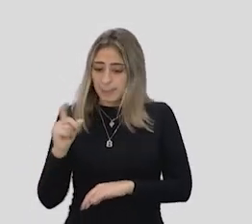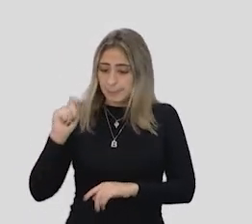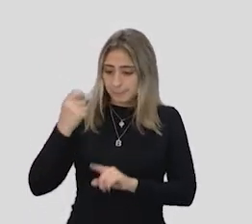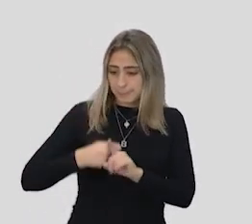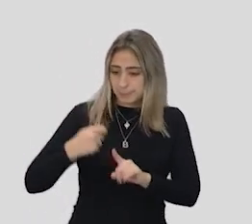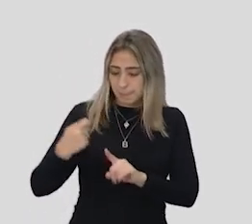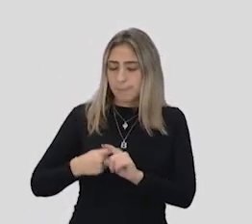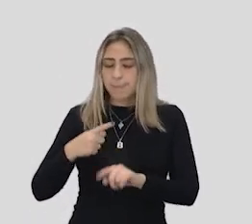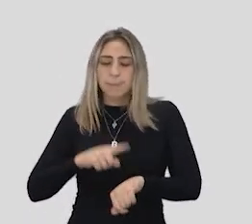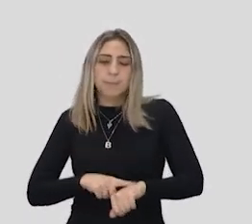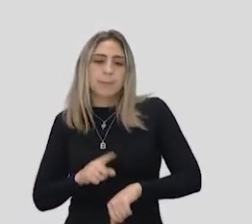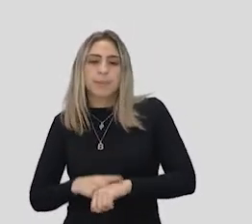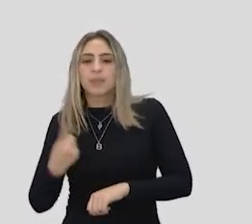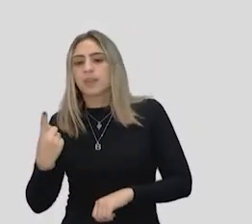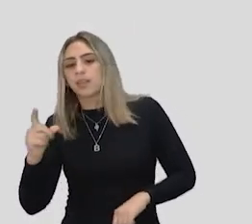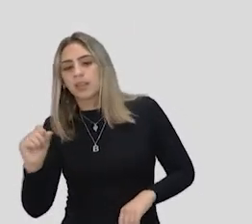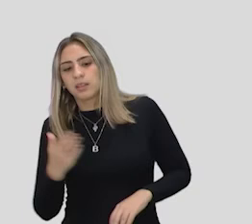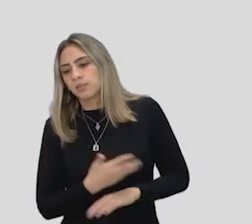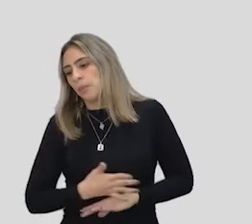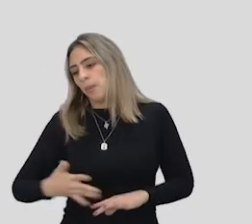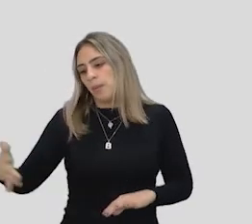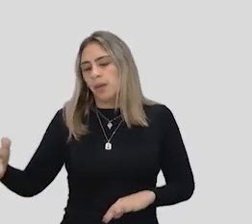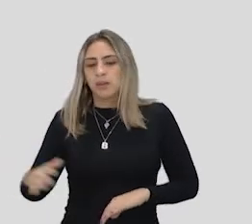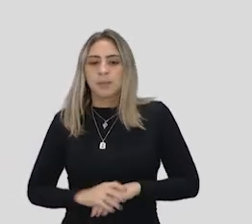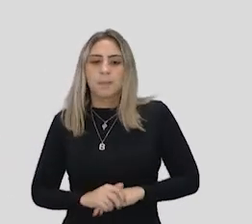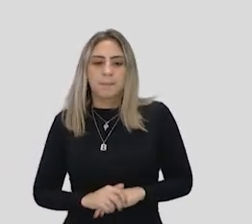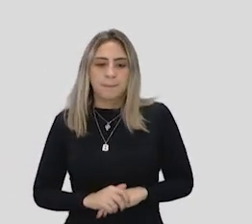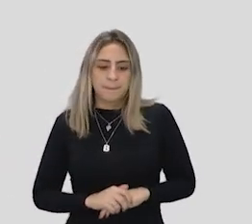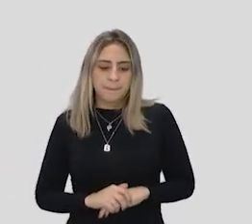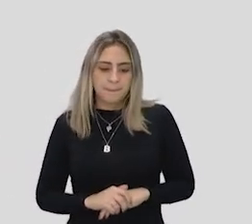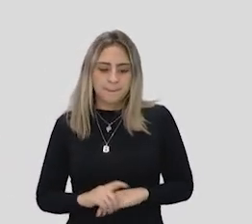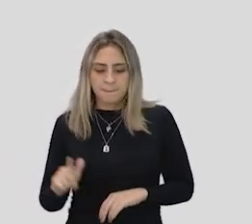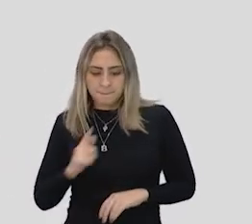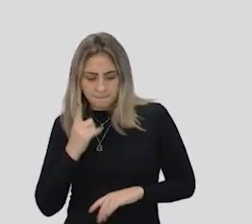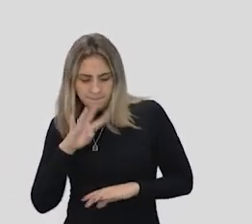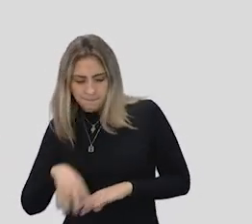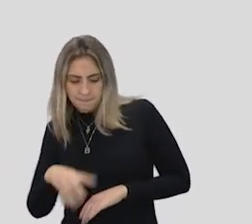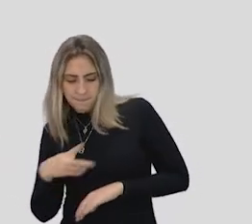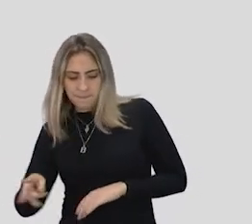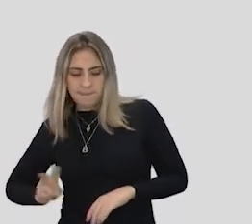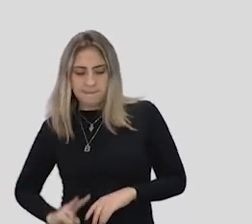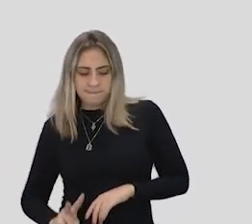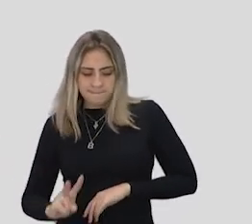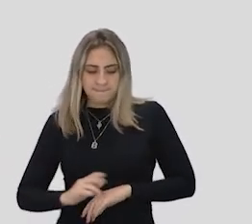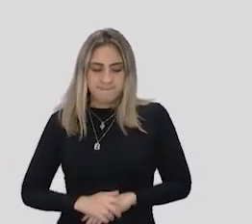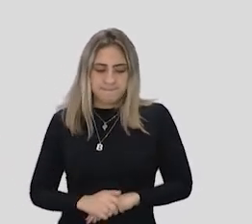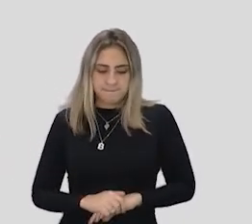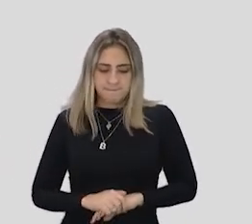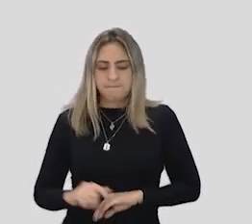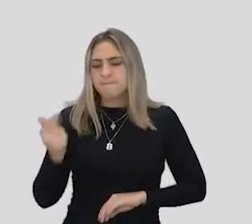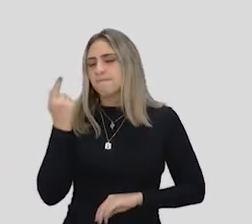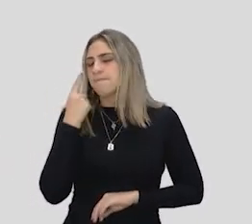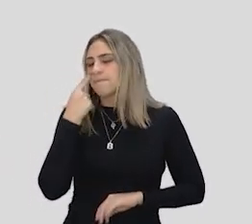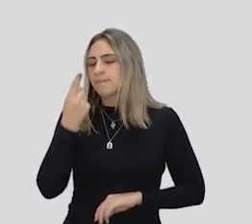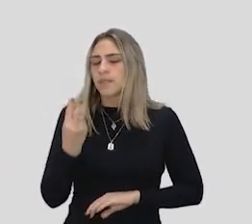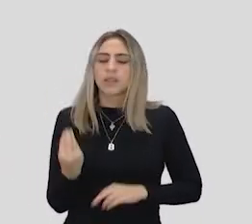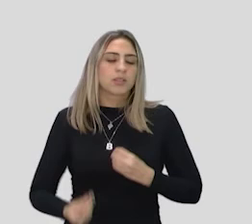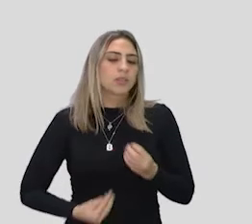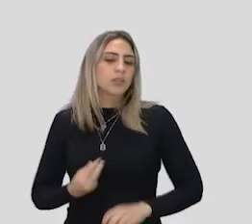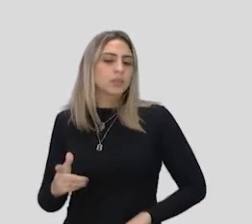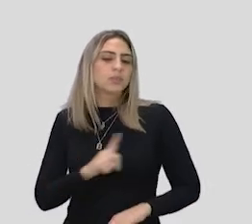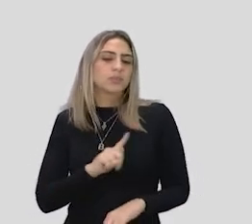meses, o T vai ser 10 e assim vai. Aí a gente vai ter um gráfico. Olhando para isso, ó, como o T